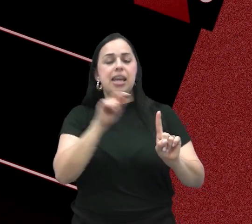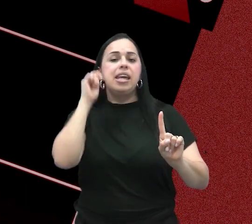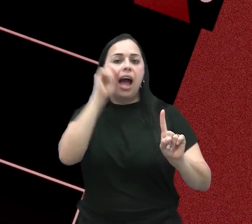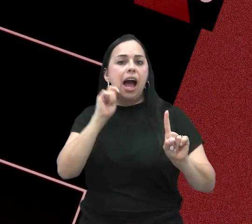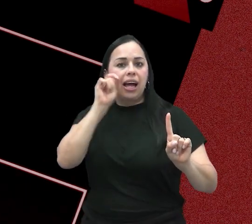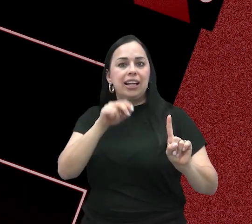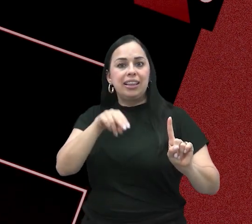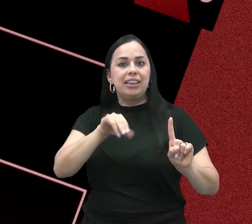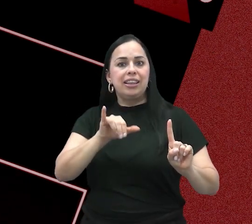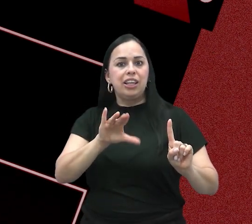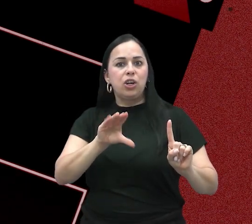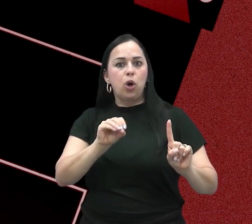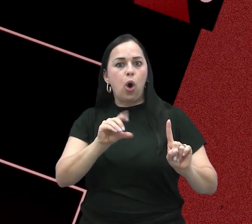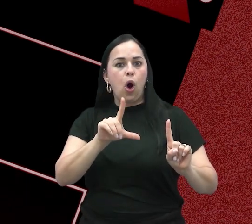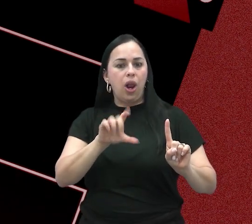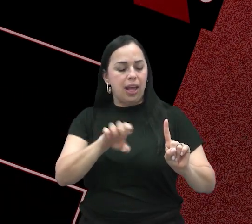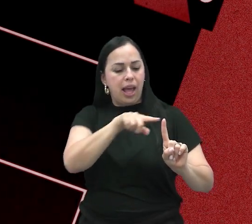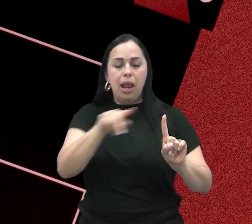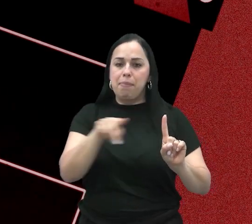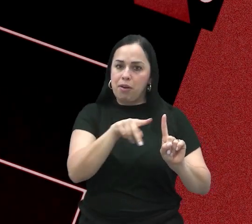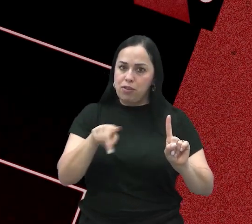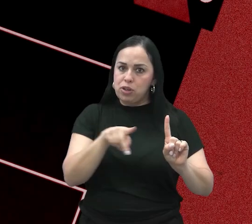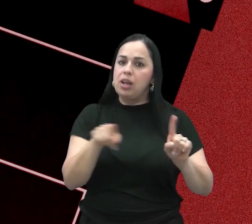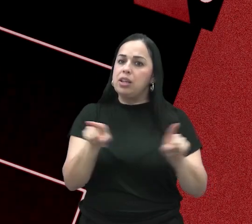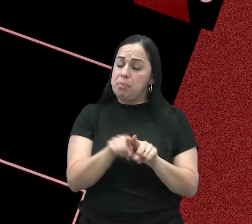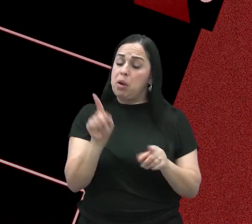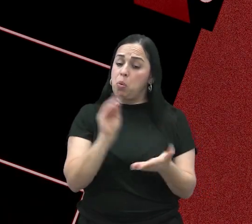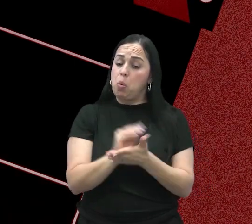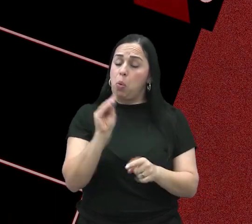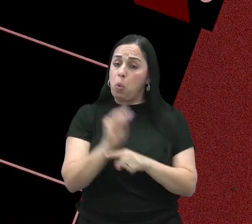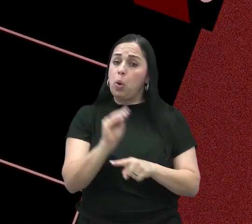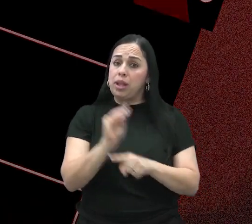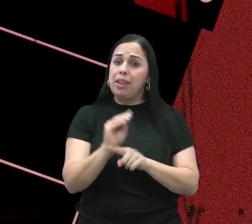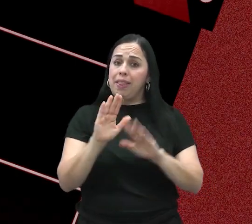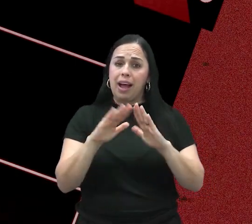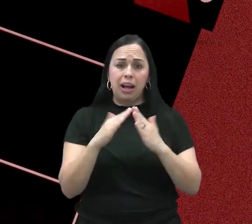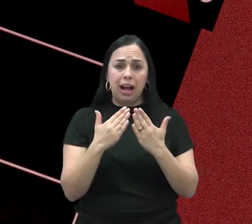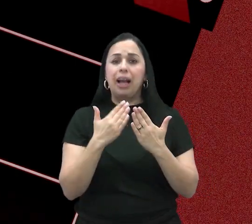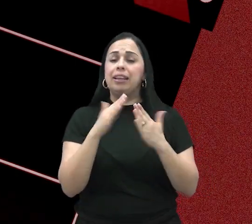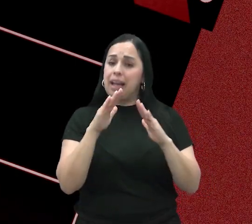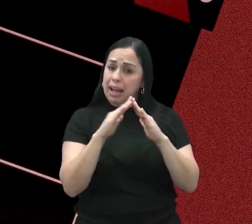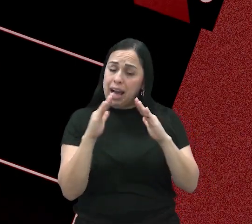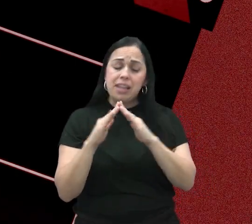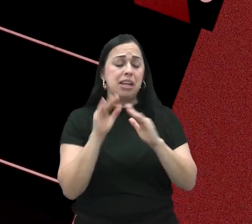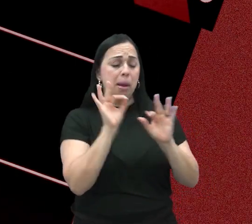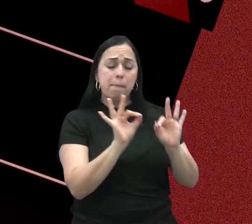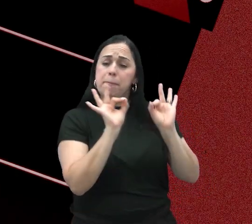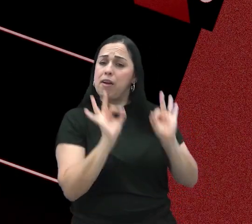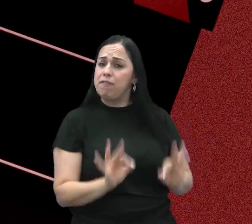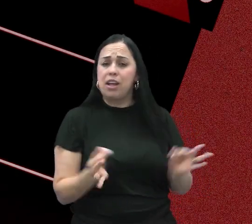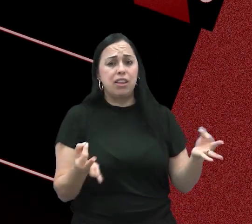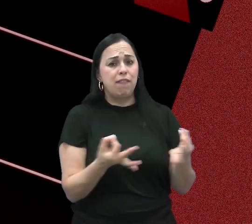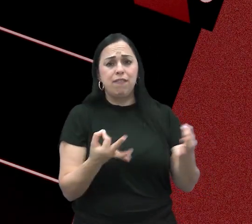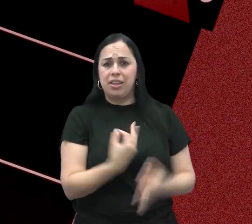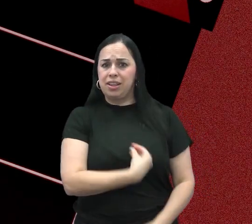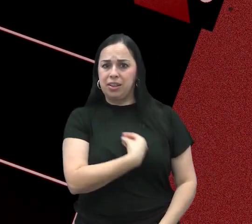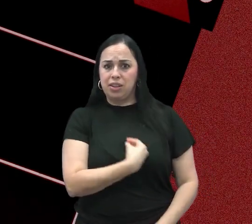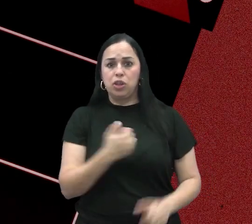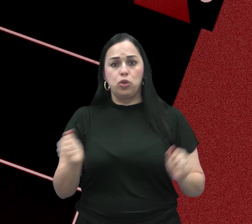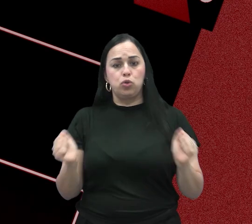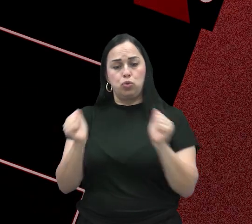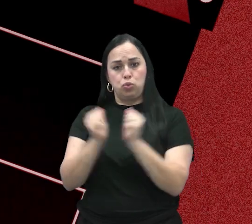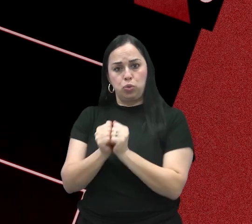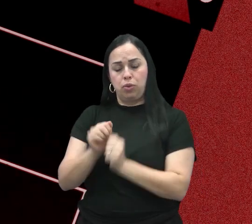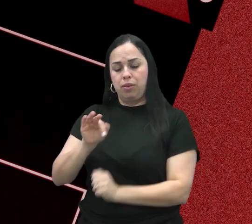que é uma professora e dona de casa que aparentemente tem ali uma vida perfeita, impecável. Ela é casada